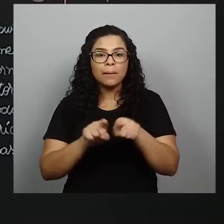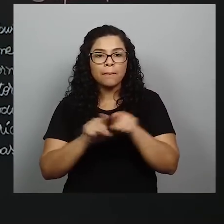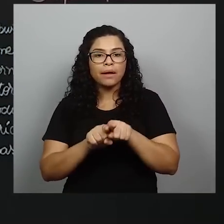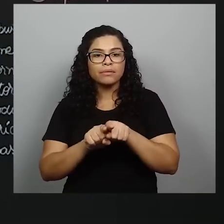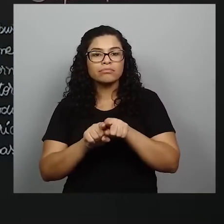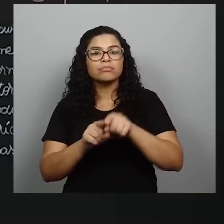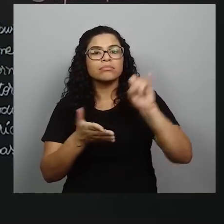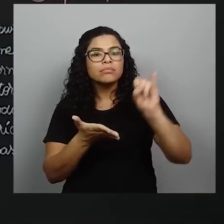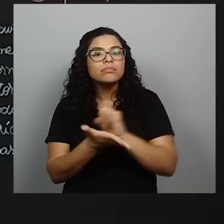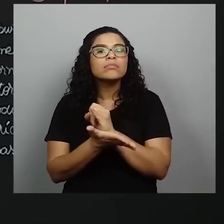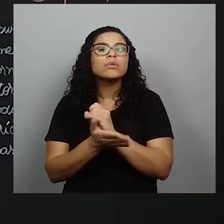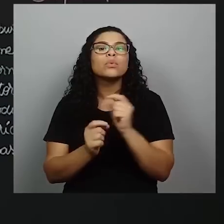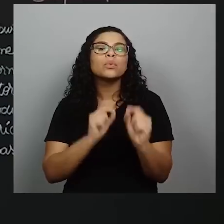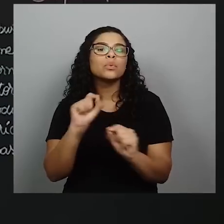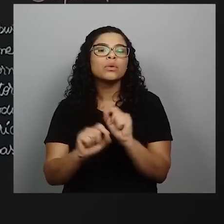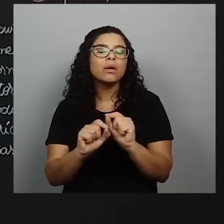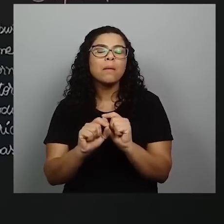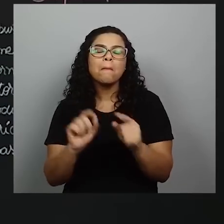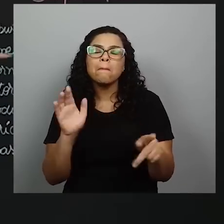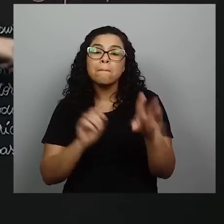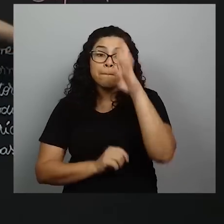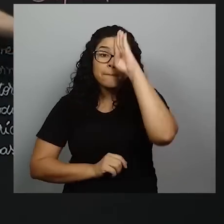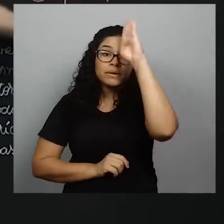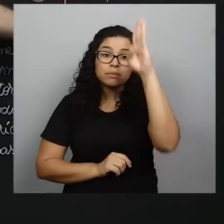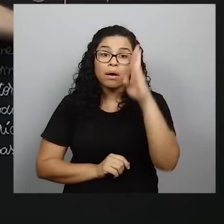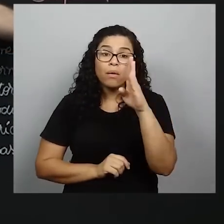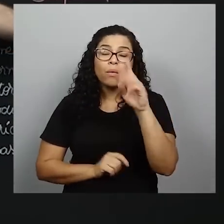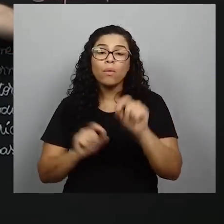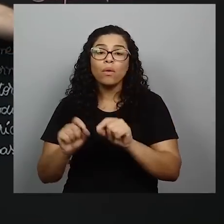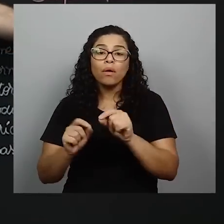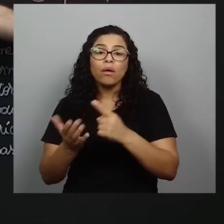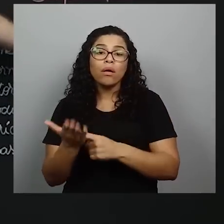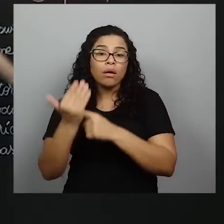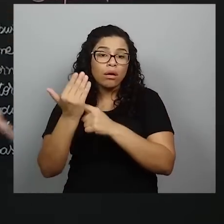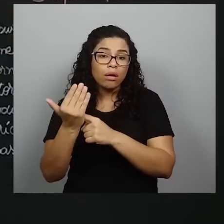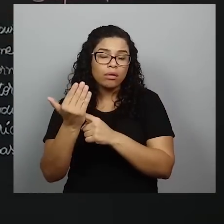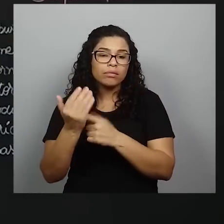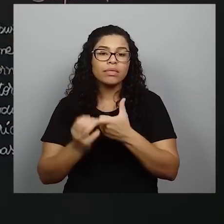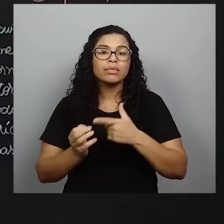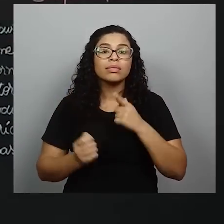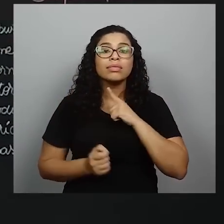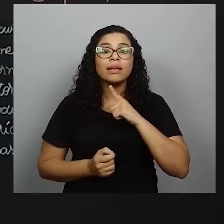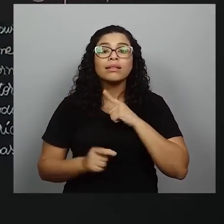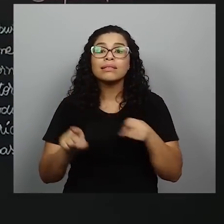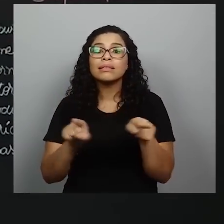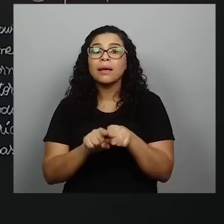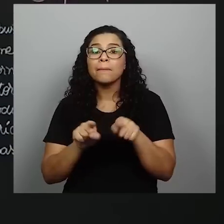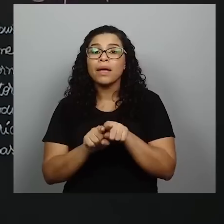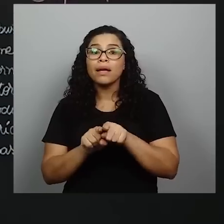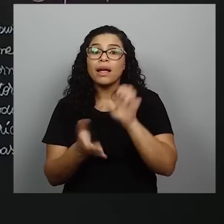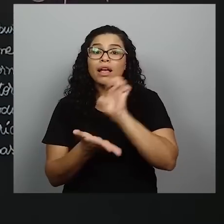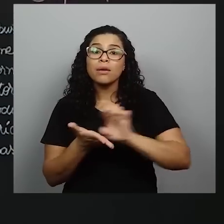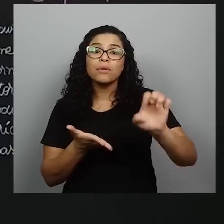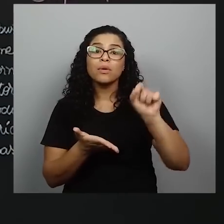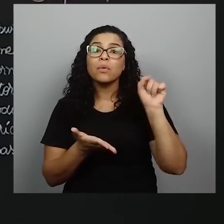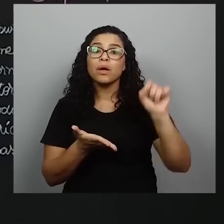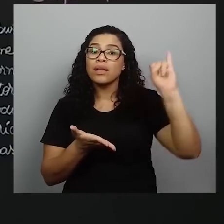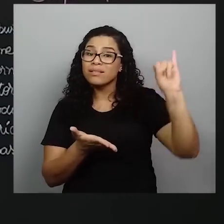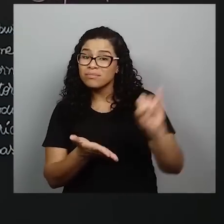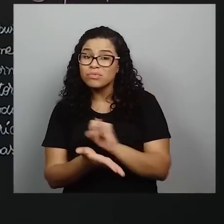para a produção eletroeletrônica. Olha que coisa interessante, nós temos aqui uma importação de trigo. Para vocês terem uma ideia,